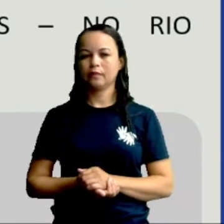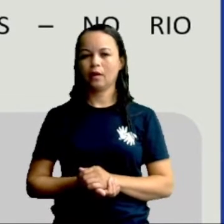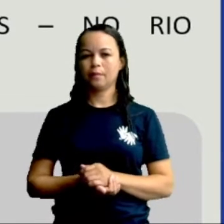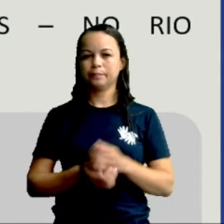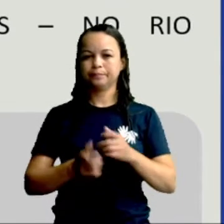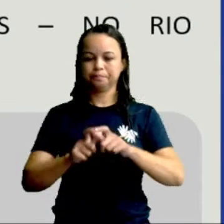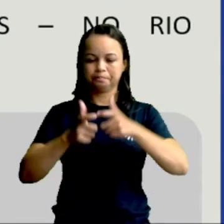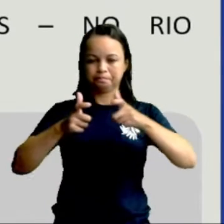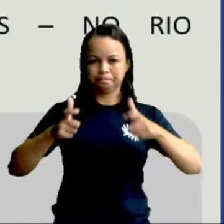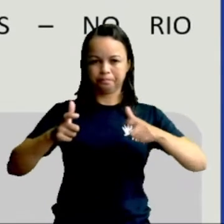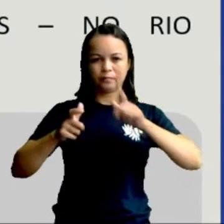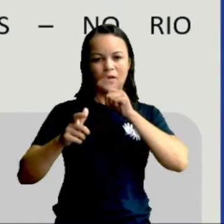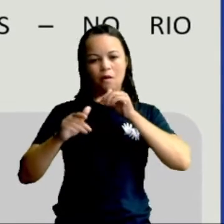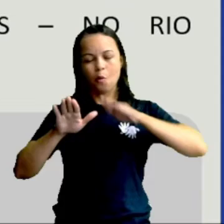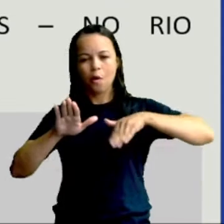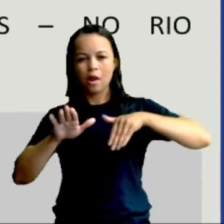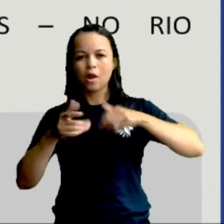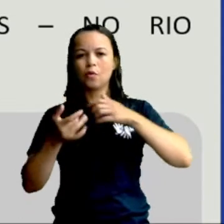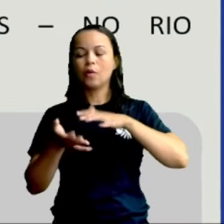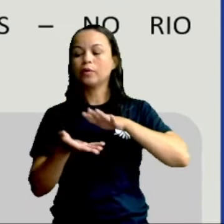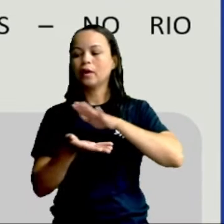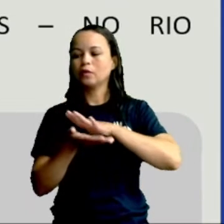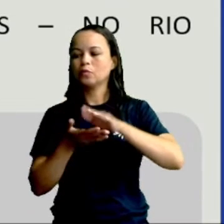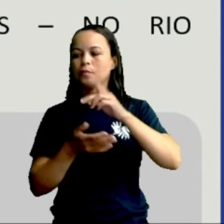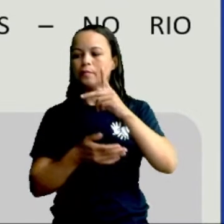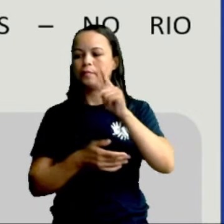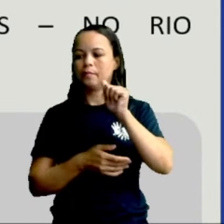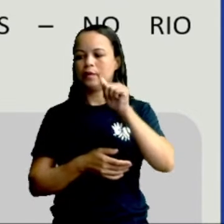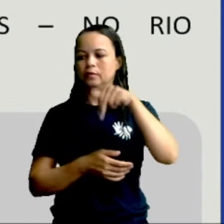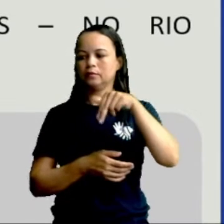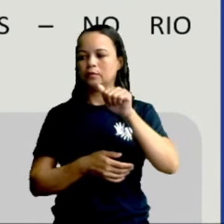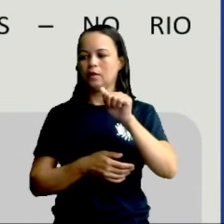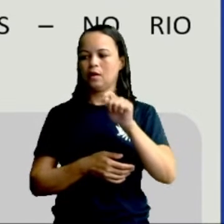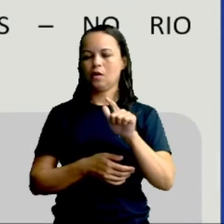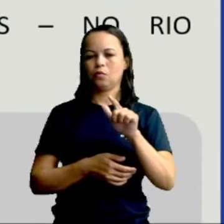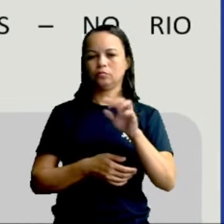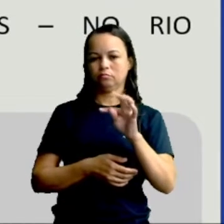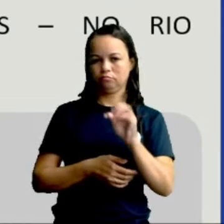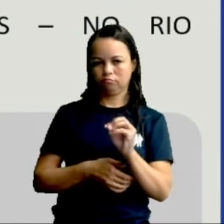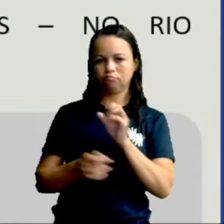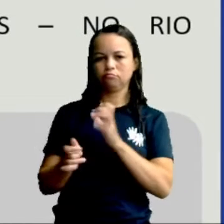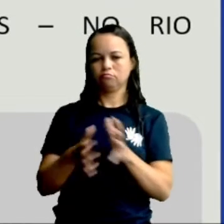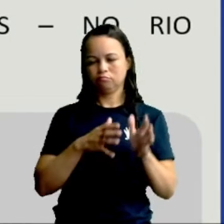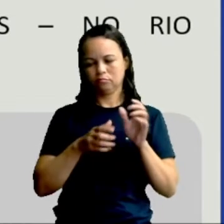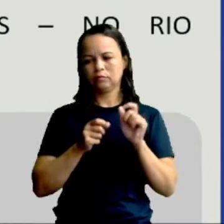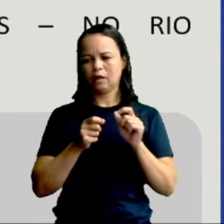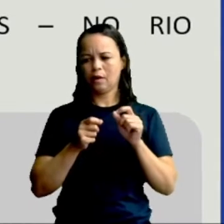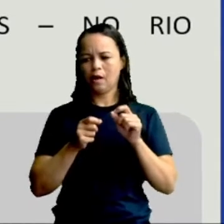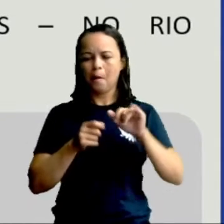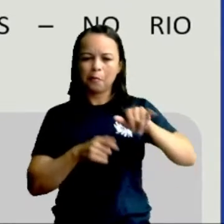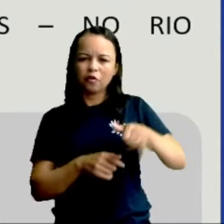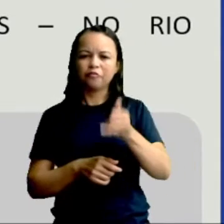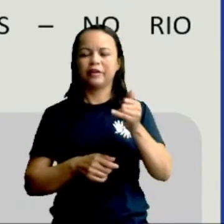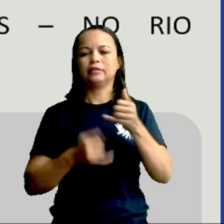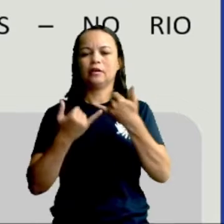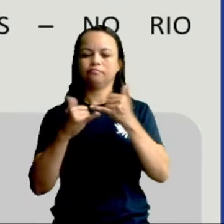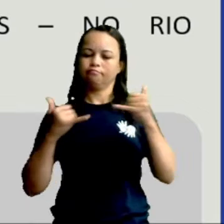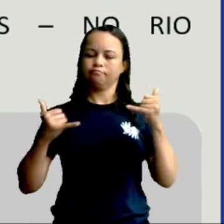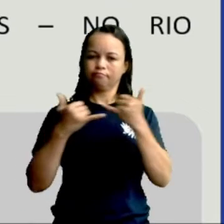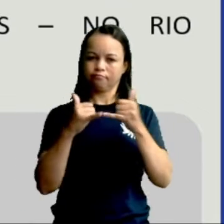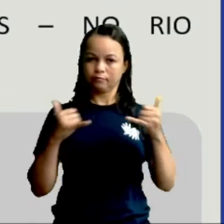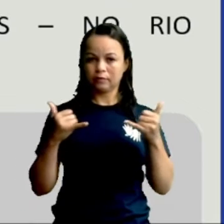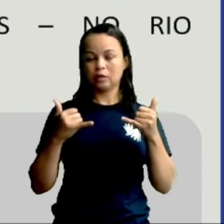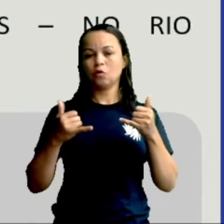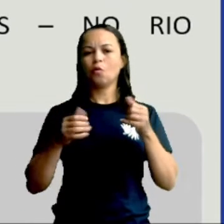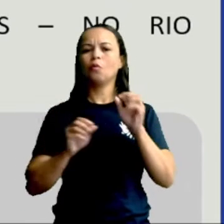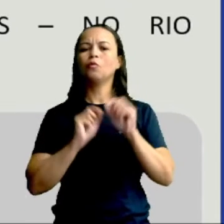de planalto, apresentando muitas quedas d'água, aproveitadas na produção de energia elétrica em usinas